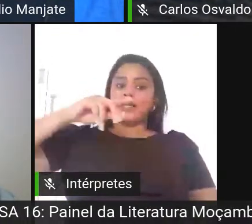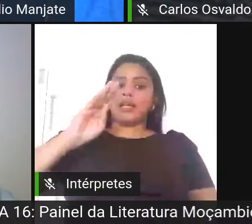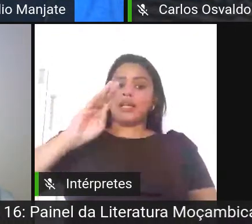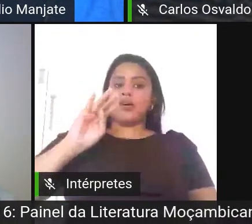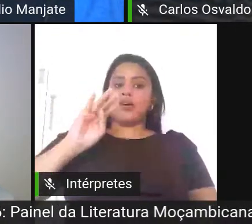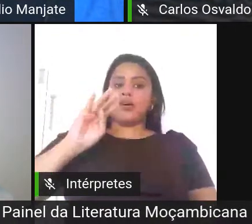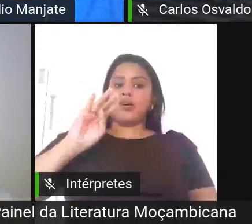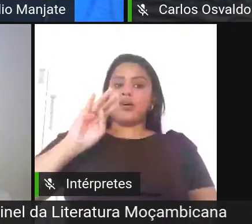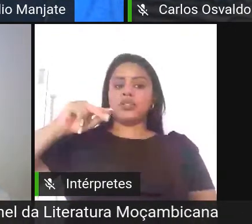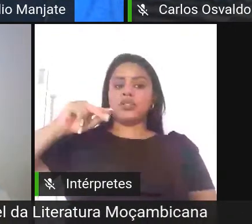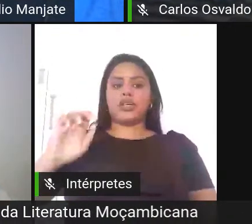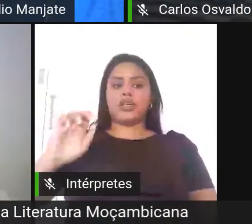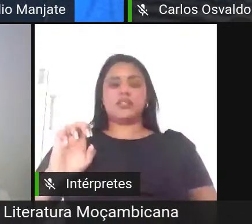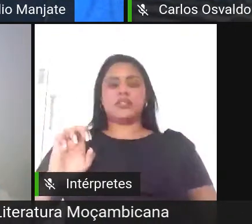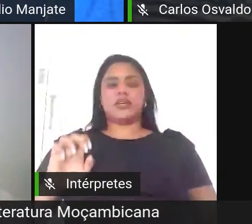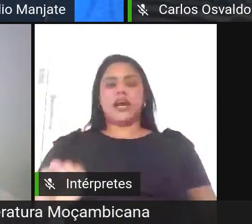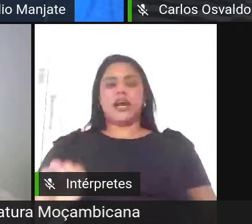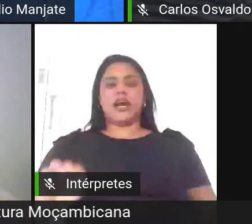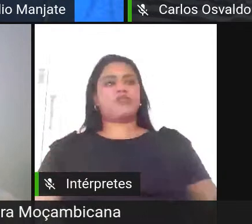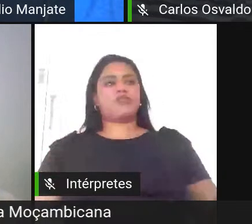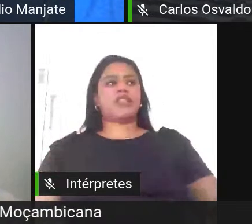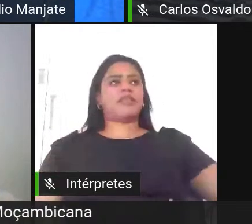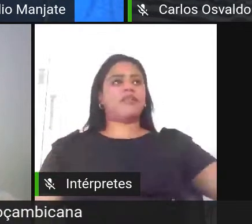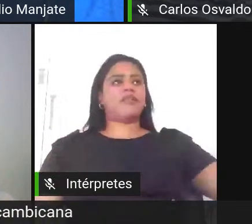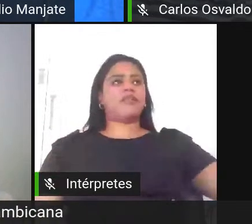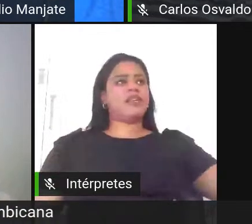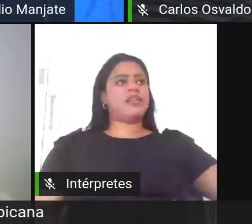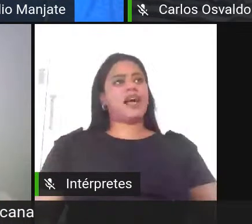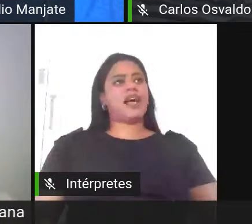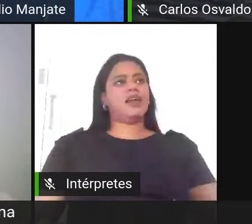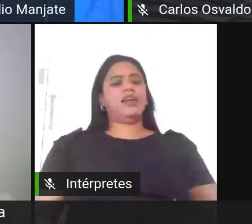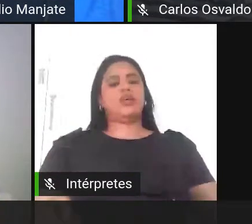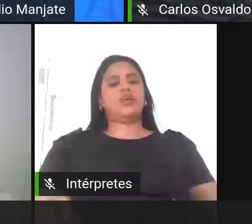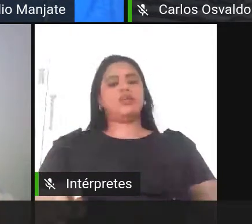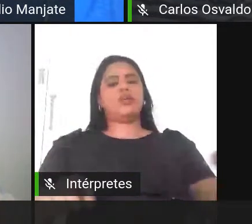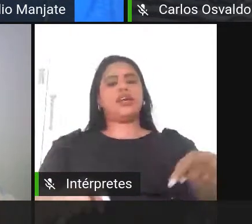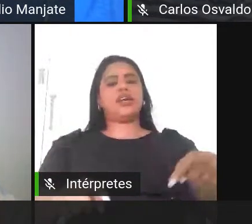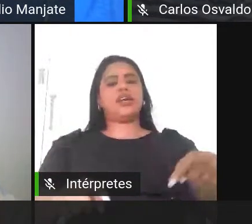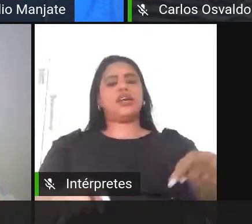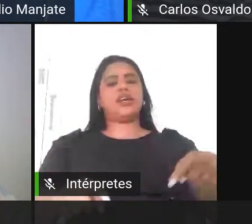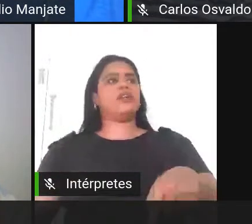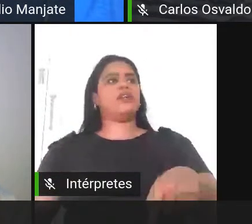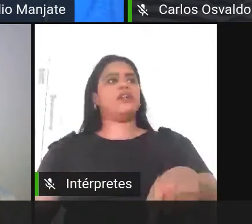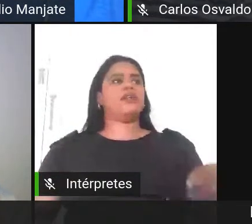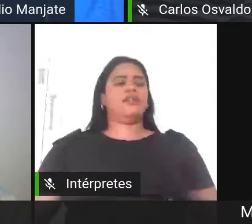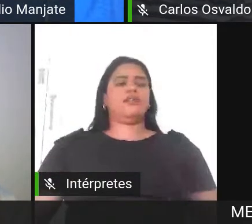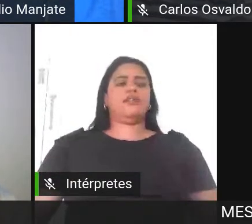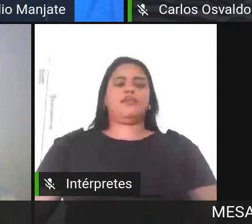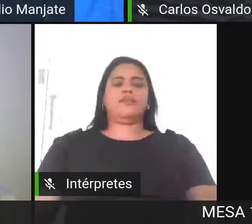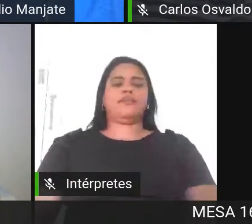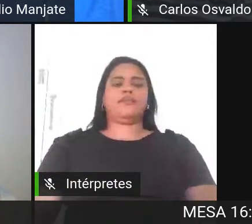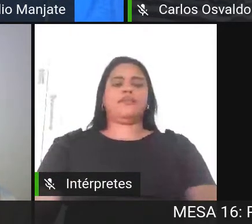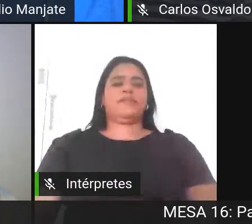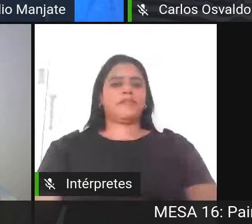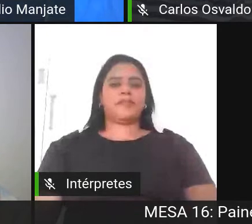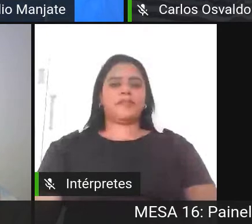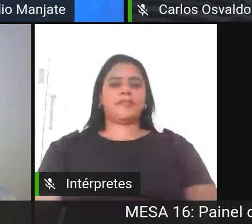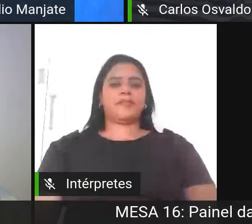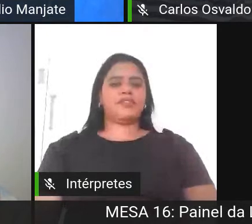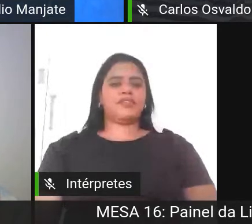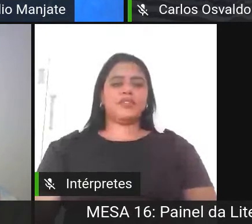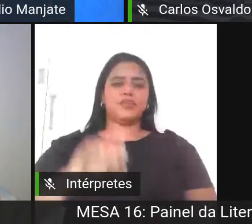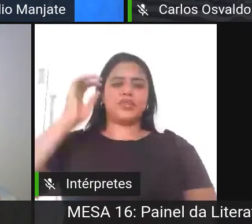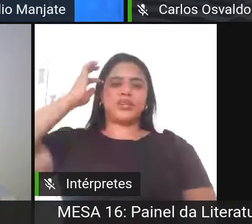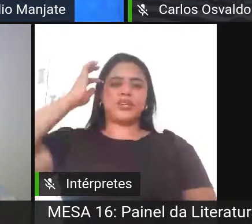Então, quando eu escrevo, eu repenso seriamente nesses fatores. Não nos estudos estão sendo feitos,